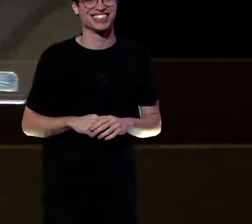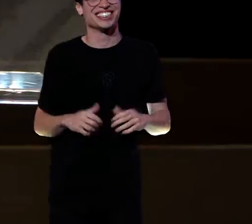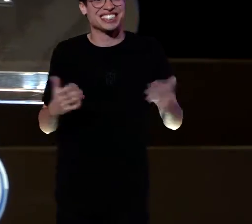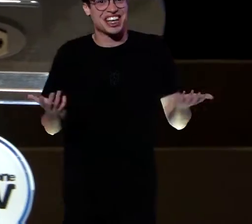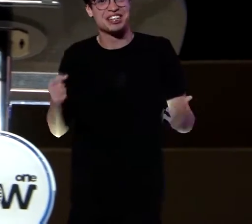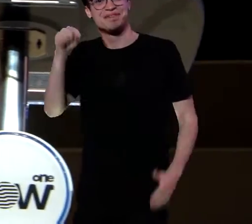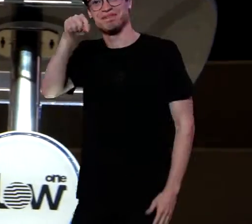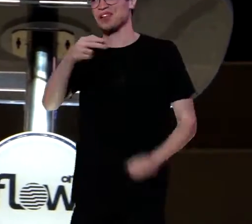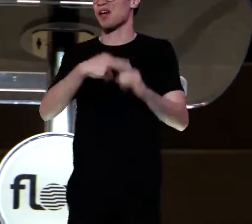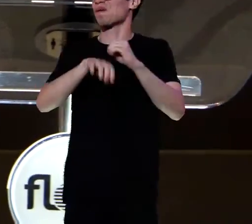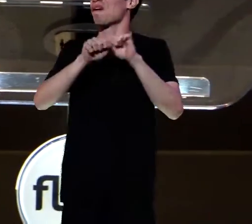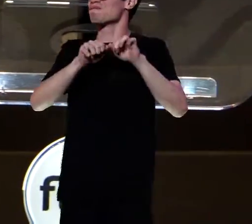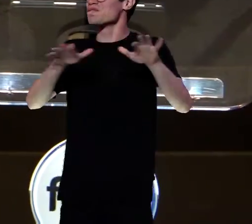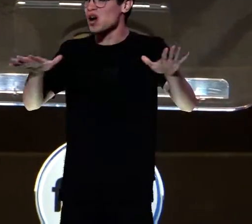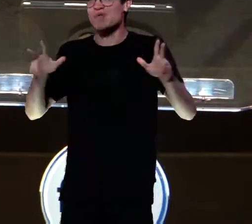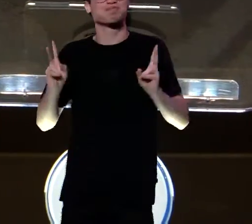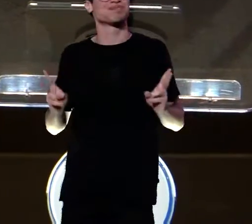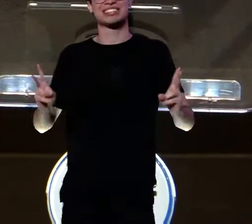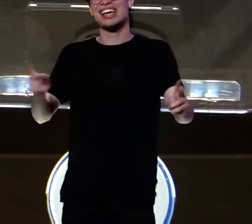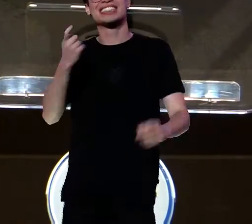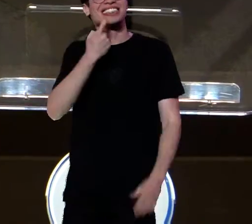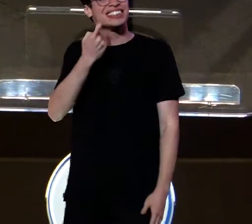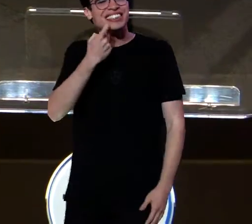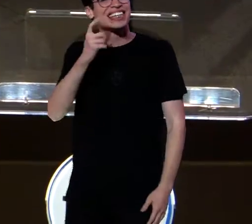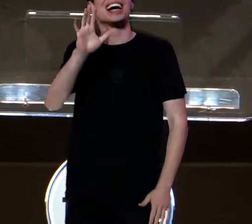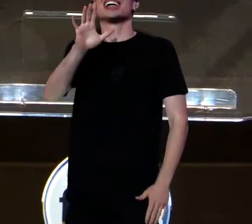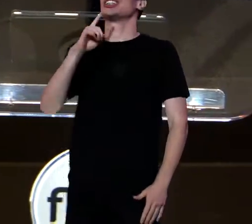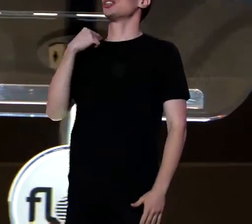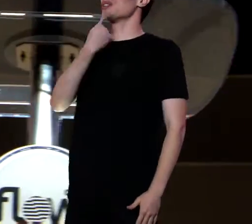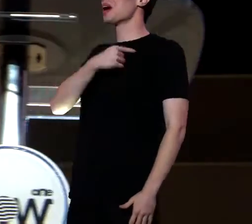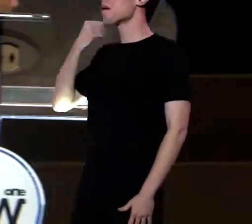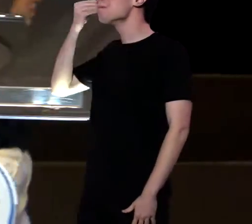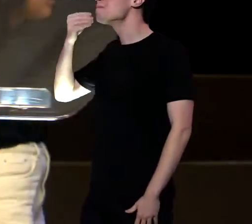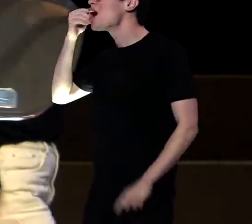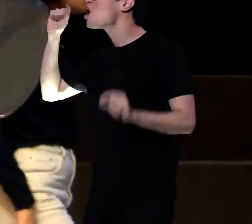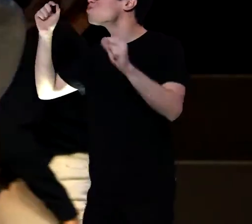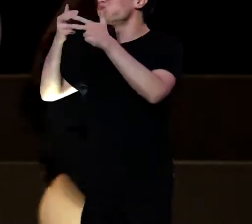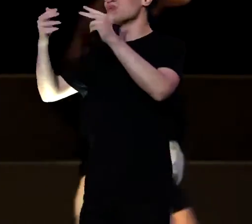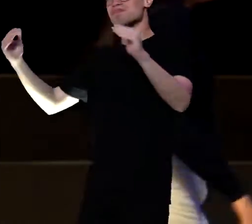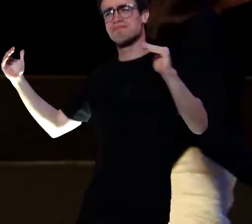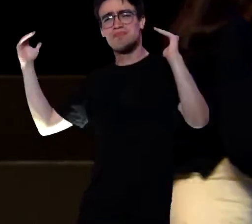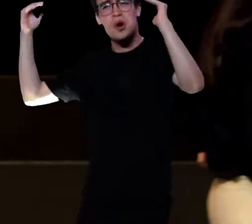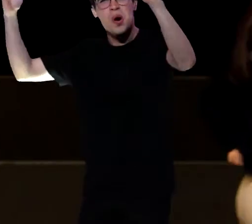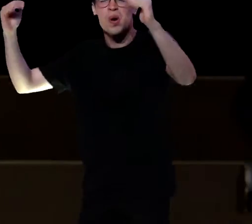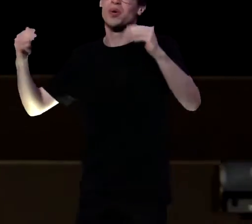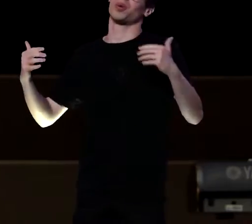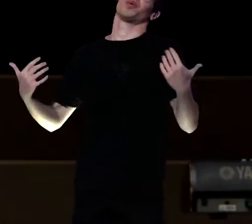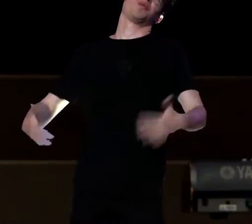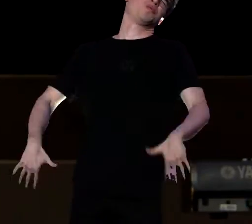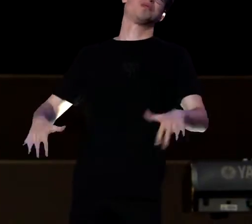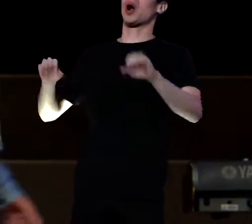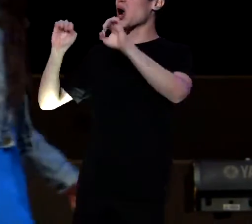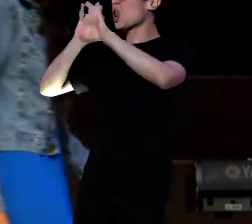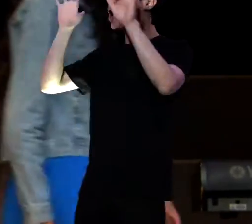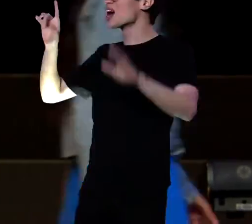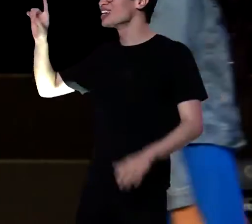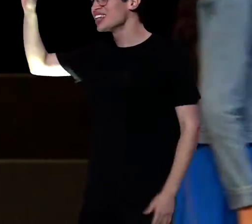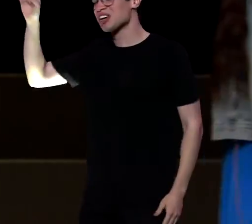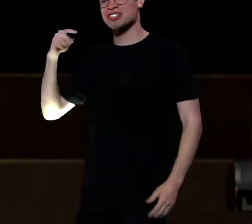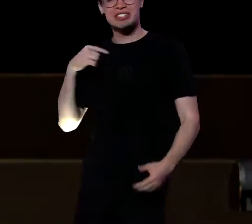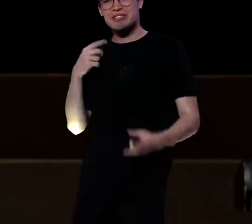Aqui no Flow, toda sexta-feira a gente tem vivido coisas maiores. E glória a Deus por isso. Eu fico muito feliz de ver tudo que a gente tem